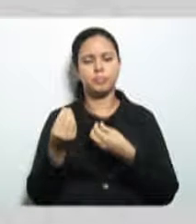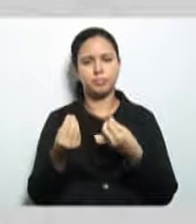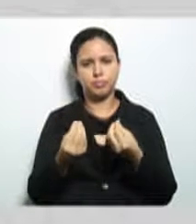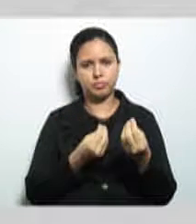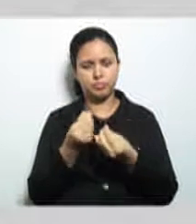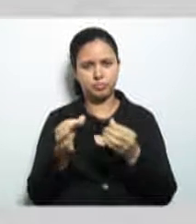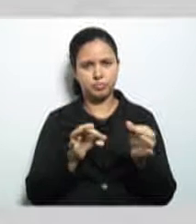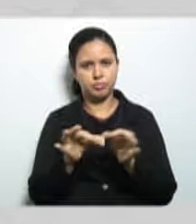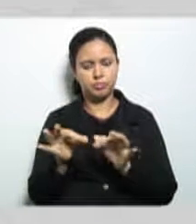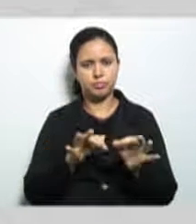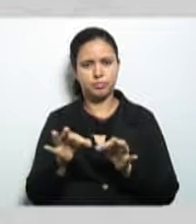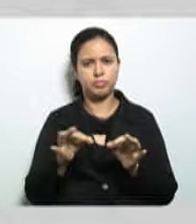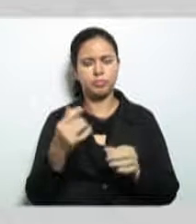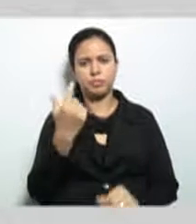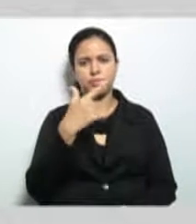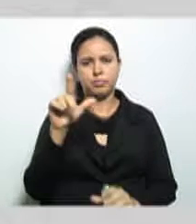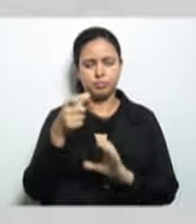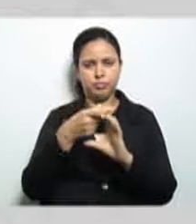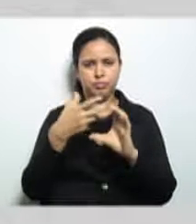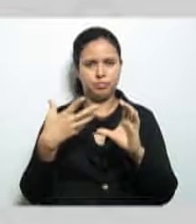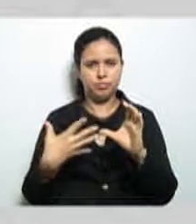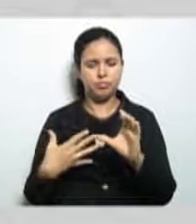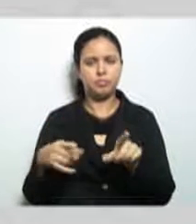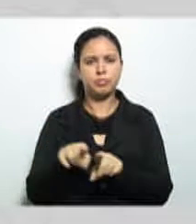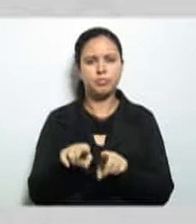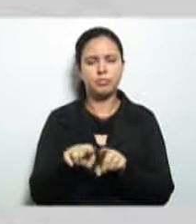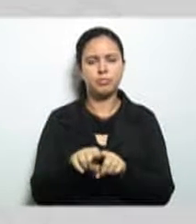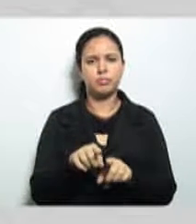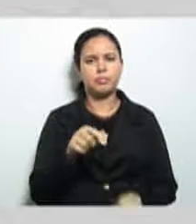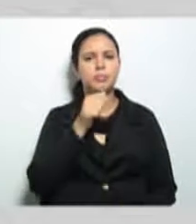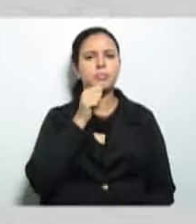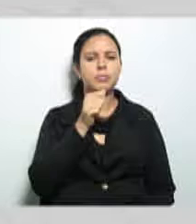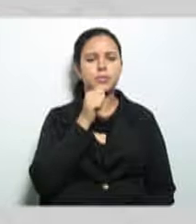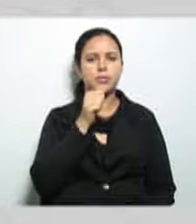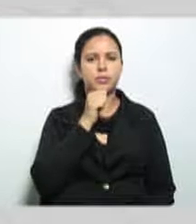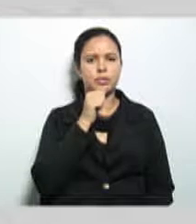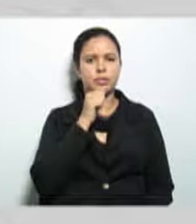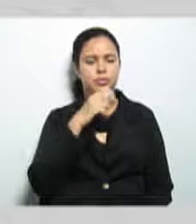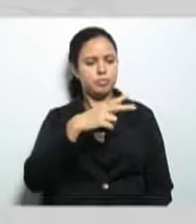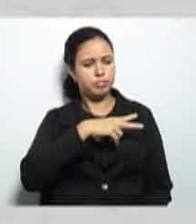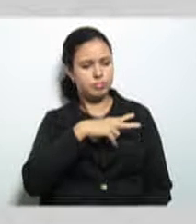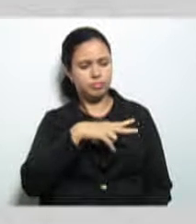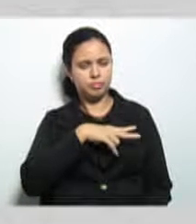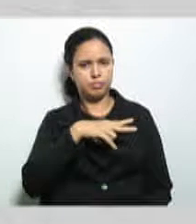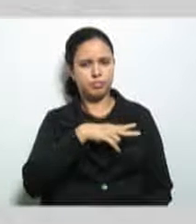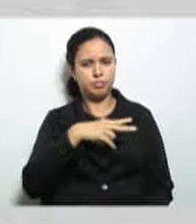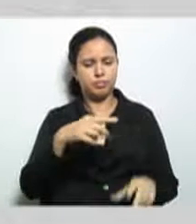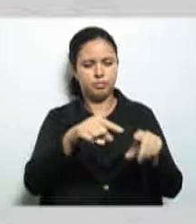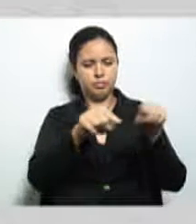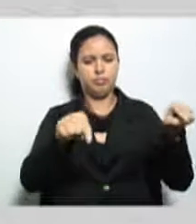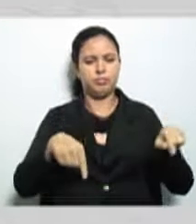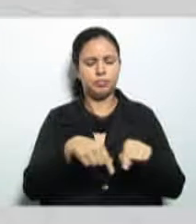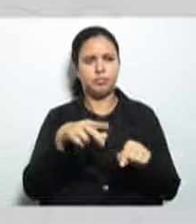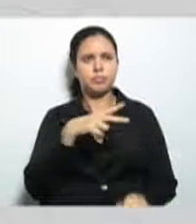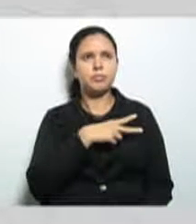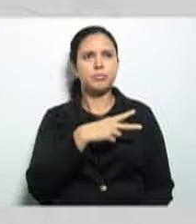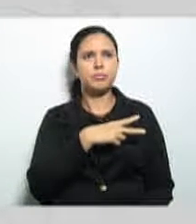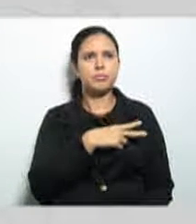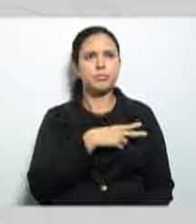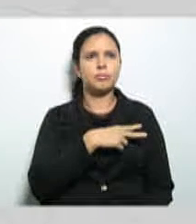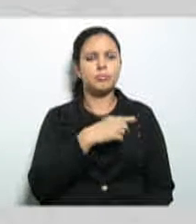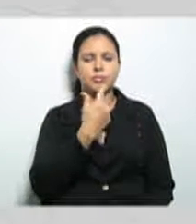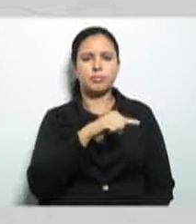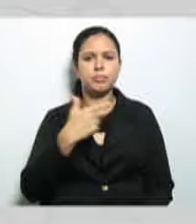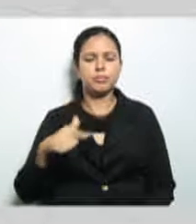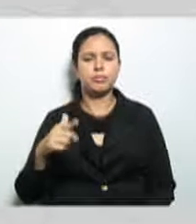organizar. Outra característica também é que não havia propriedade. Ou seja, ninguém era dono de nada, era tudo para o